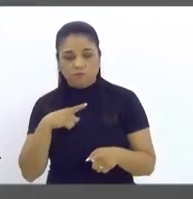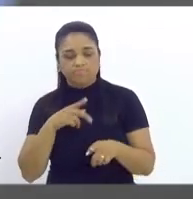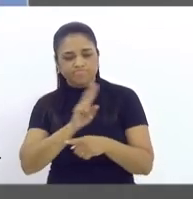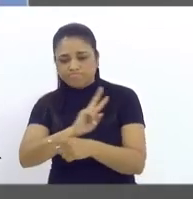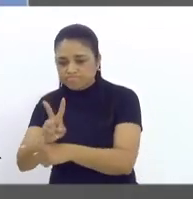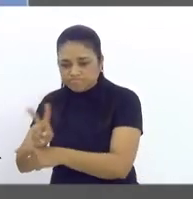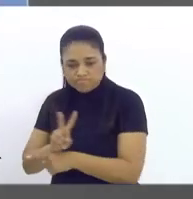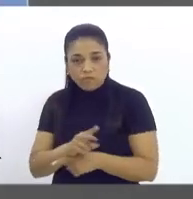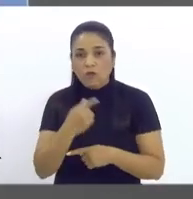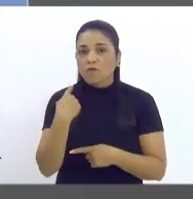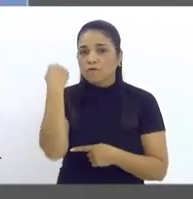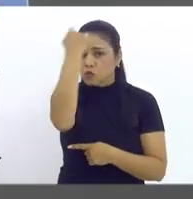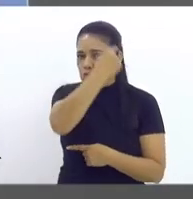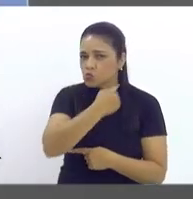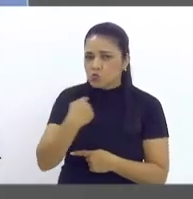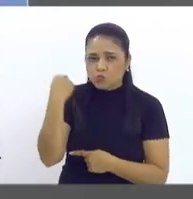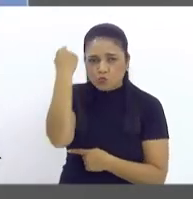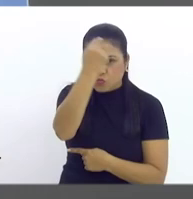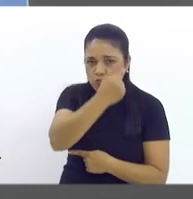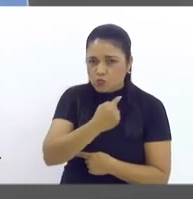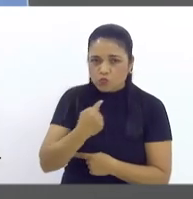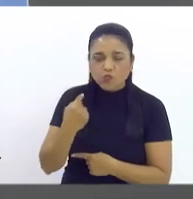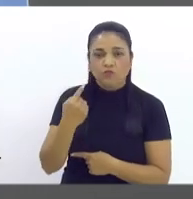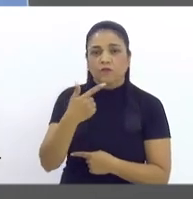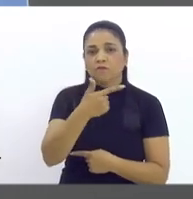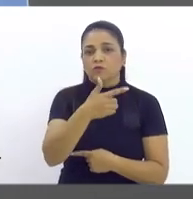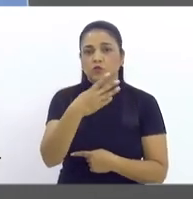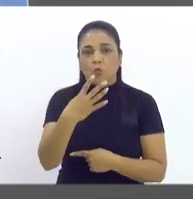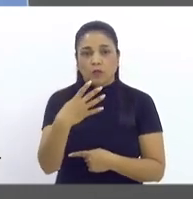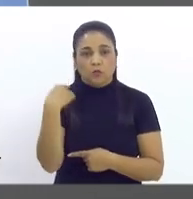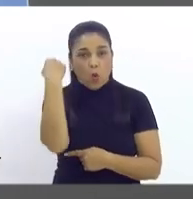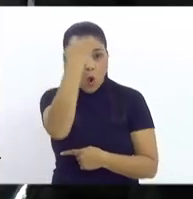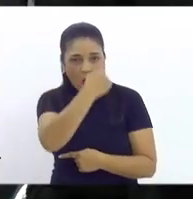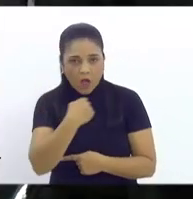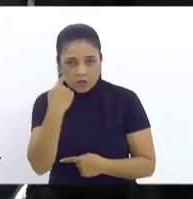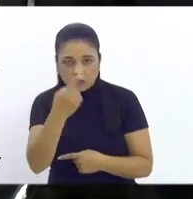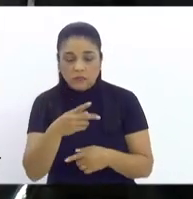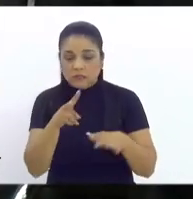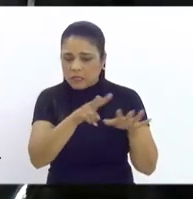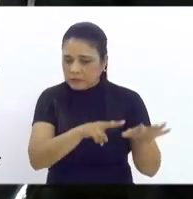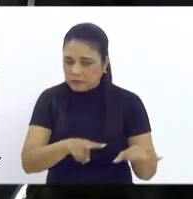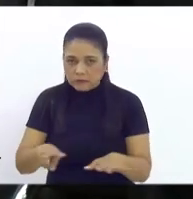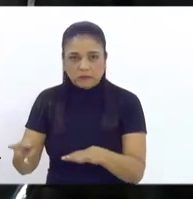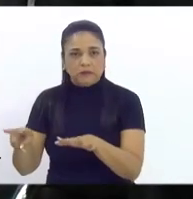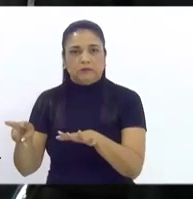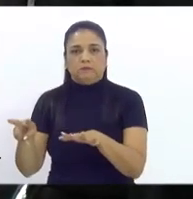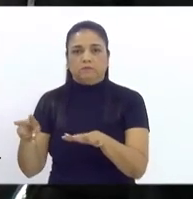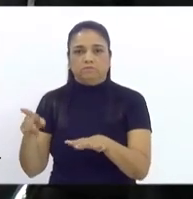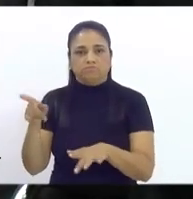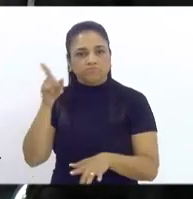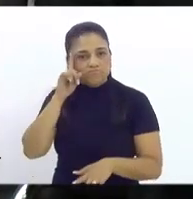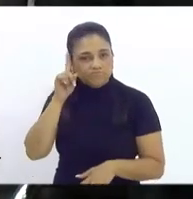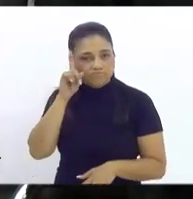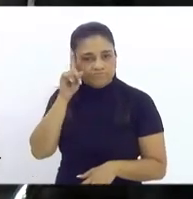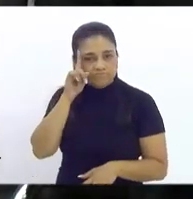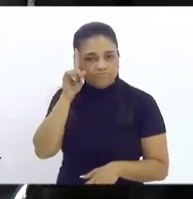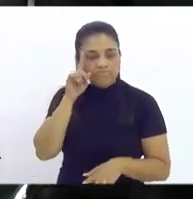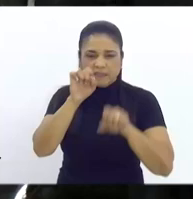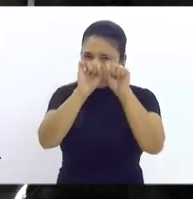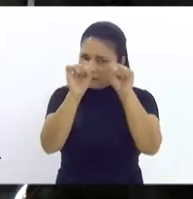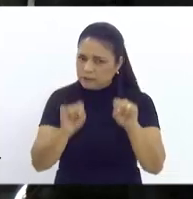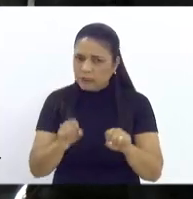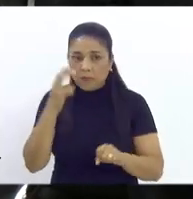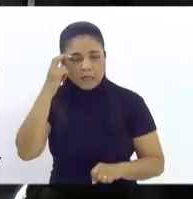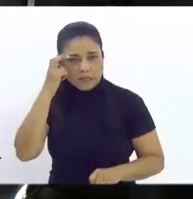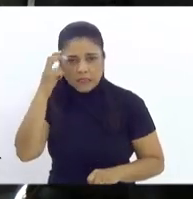24 horas por dia dos principais dos grandes consumidores, né? 7 dias na semana, montamos sistemas inteligentes de análise,